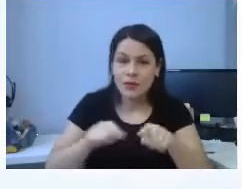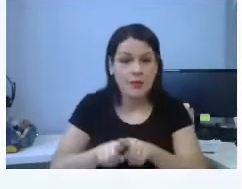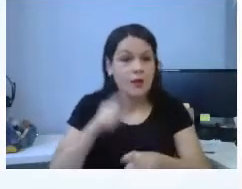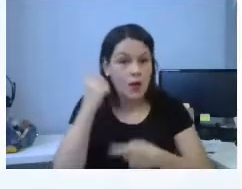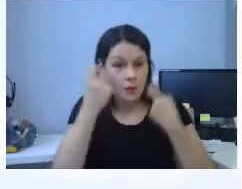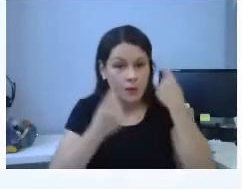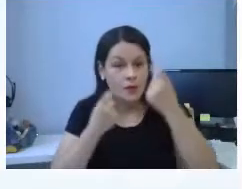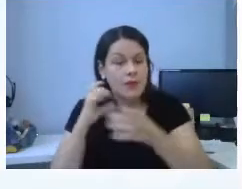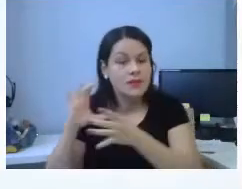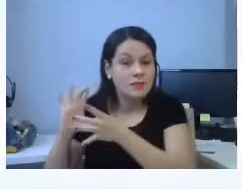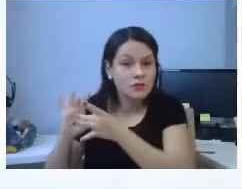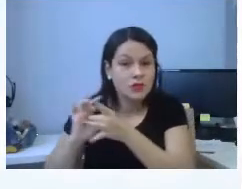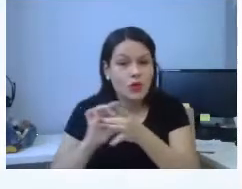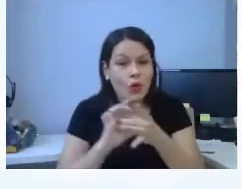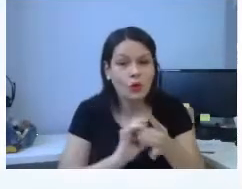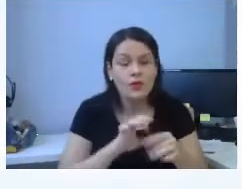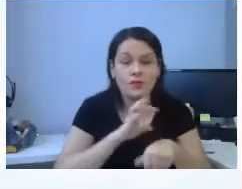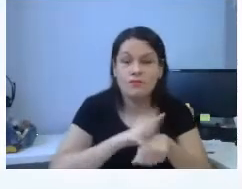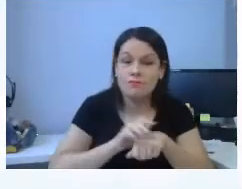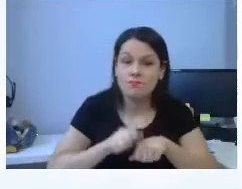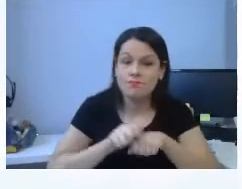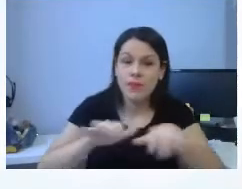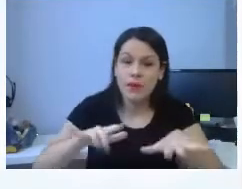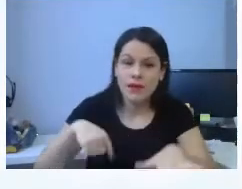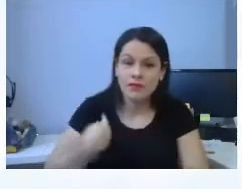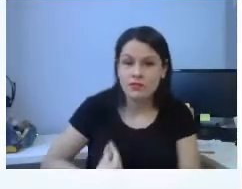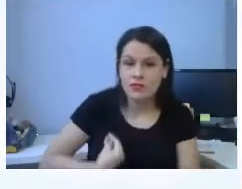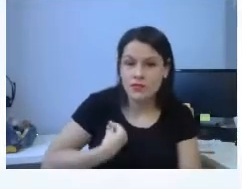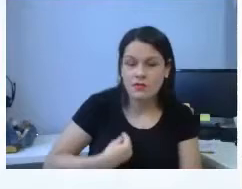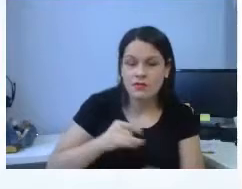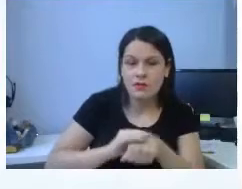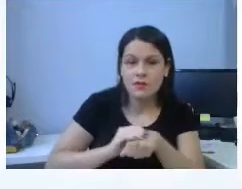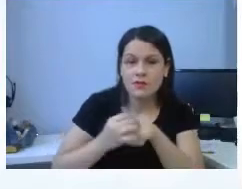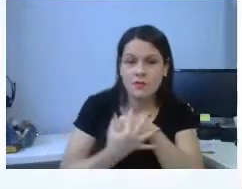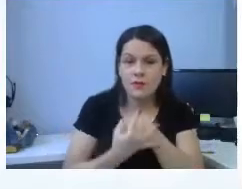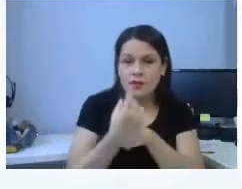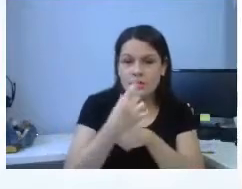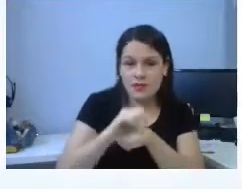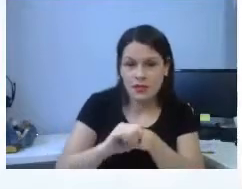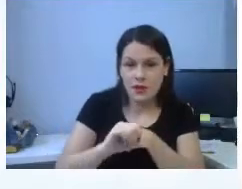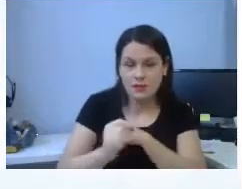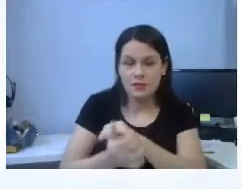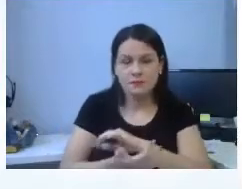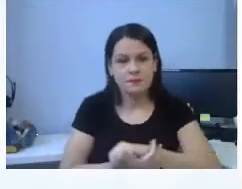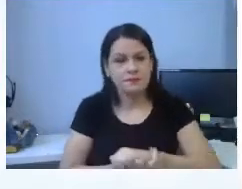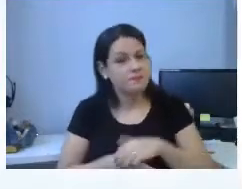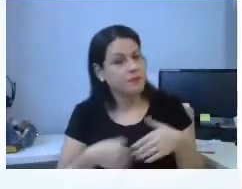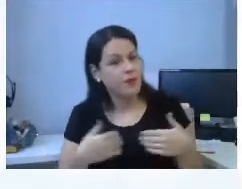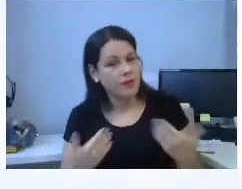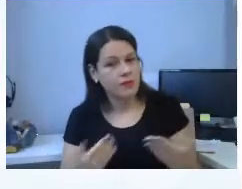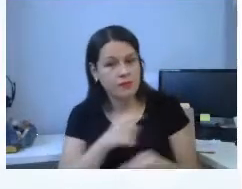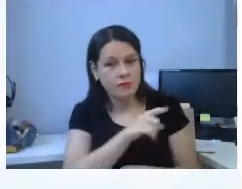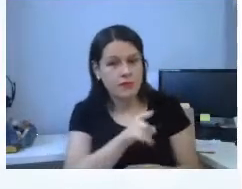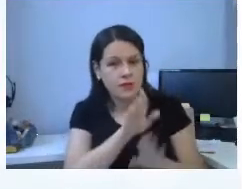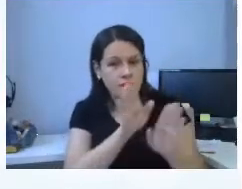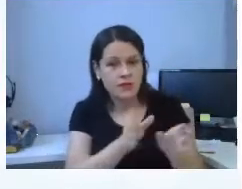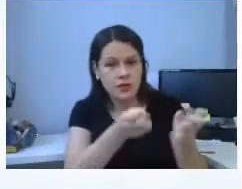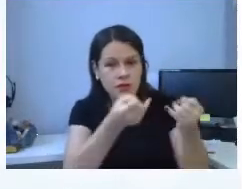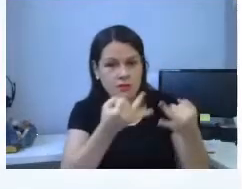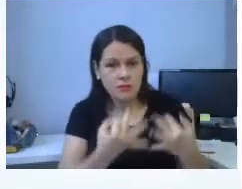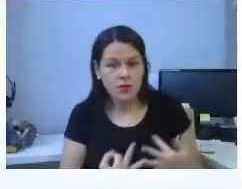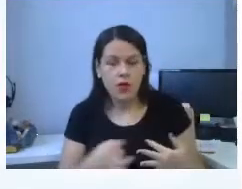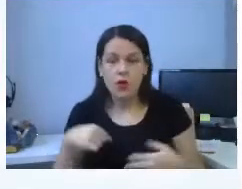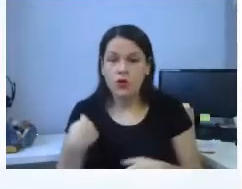nesse contexto da pandemia da Covid-19, enfim. Como você bem disse, Gil, o